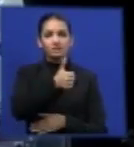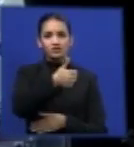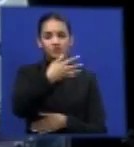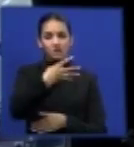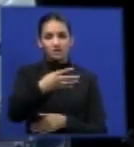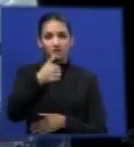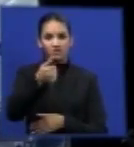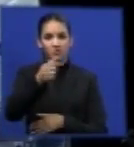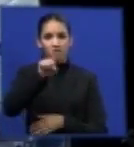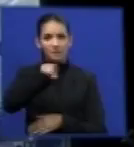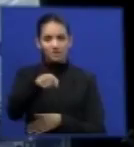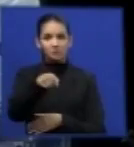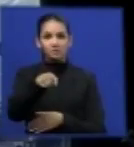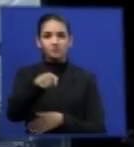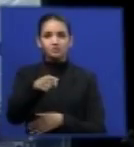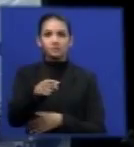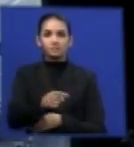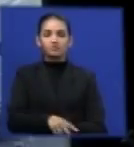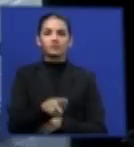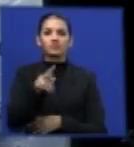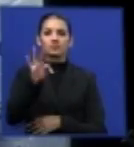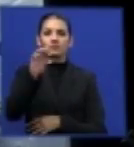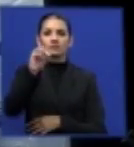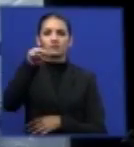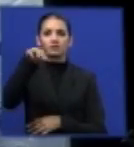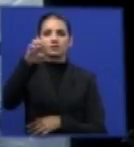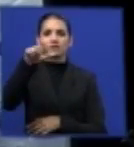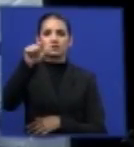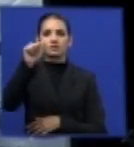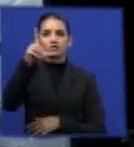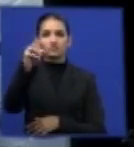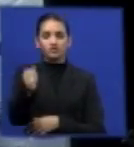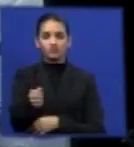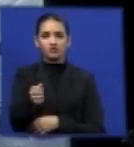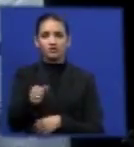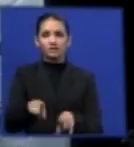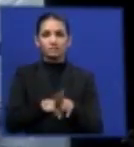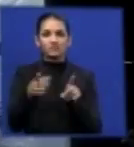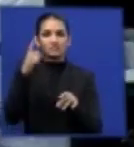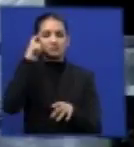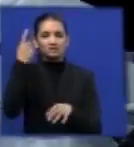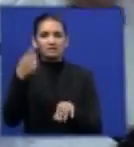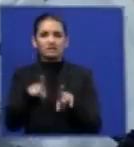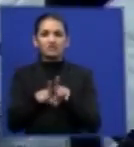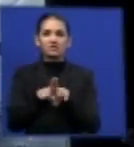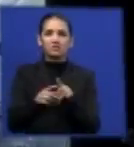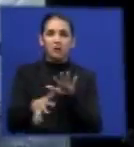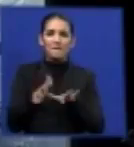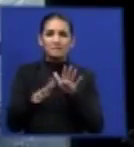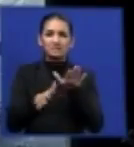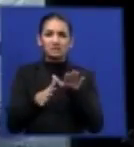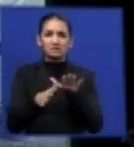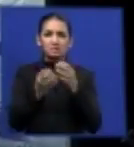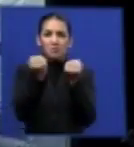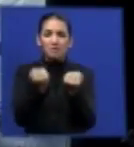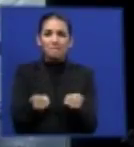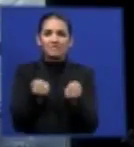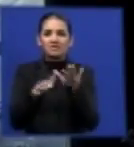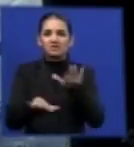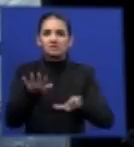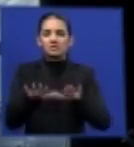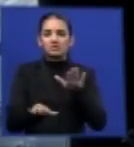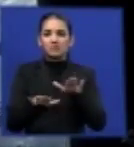bem 1 Tonelada imaginando que um pneu possa pesar algo em torno de média de 5 kg 1 tonelada tem 200